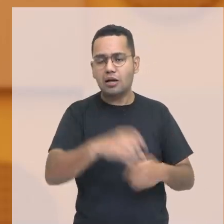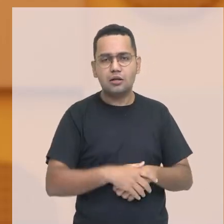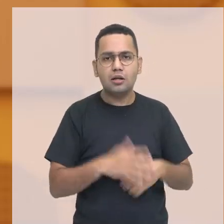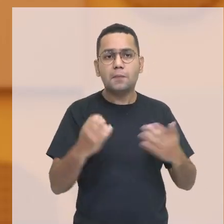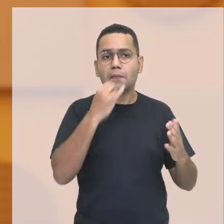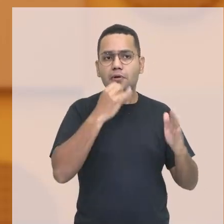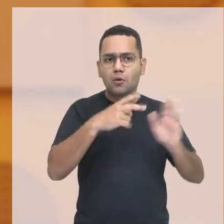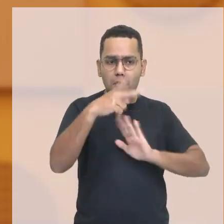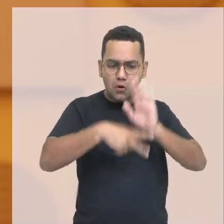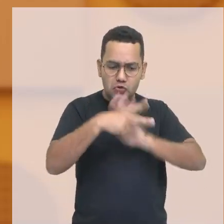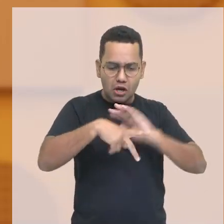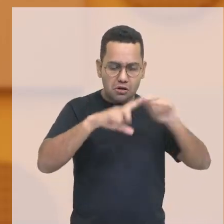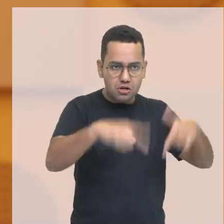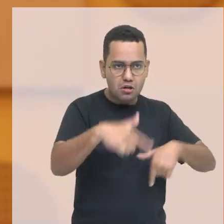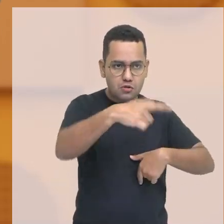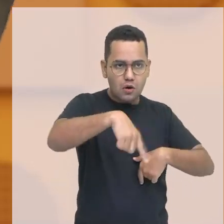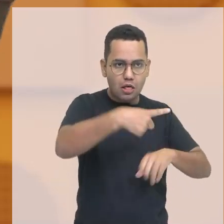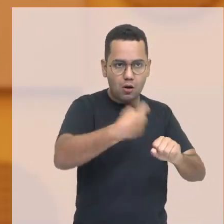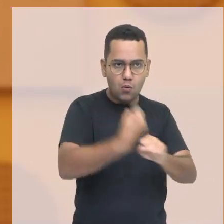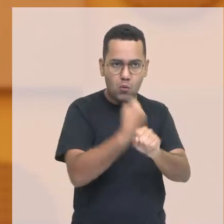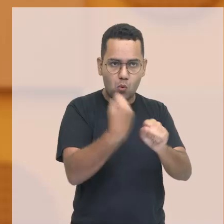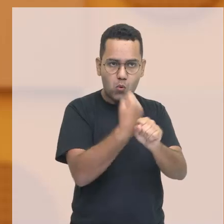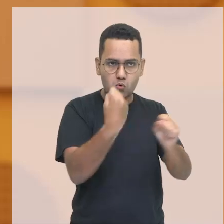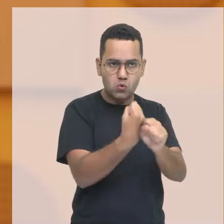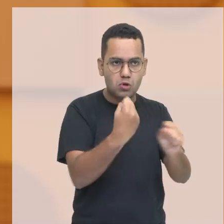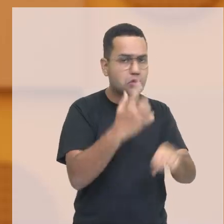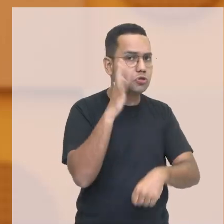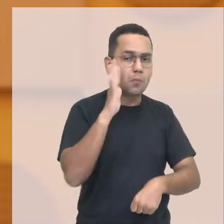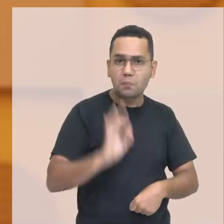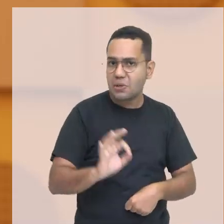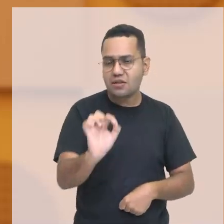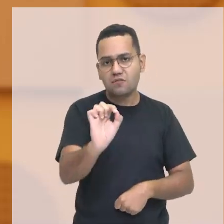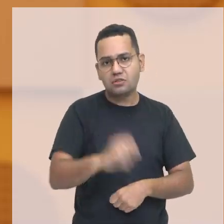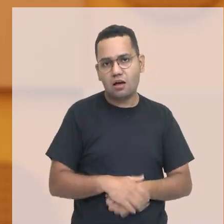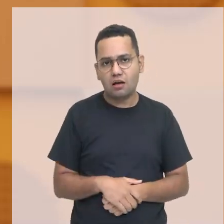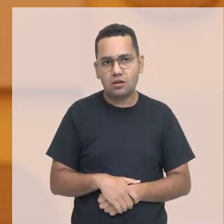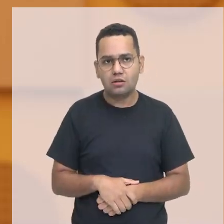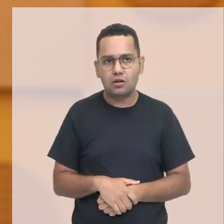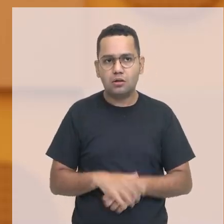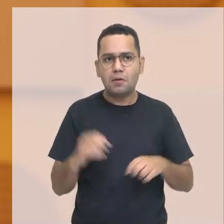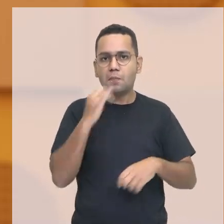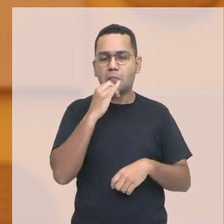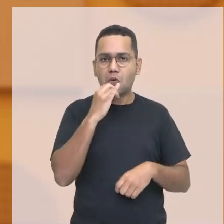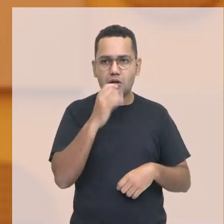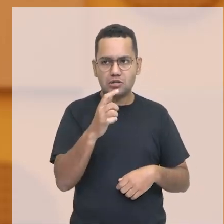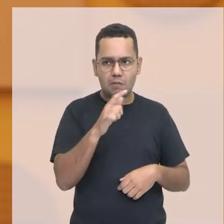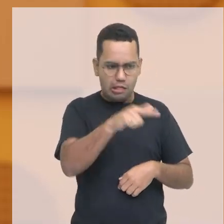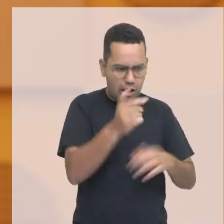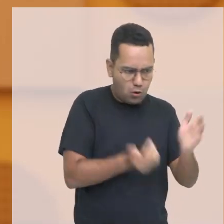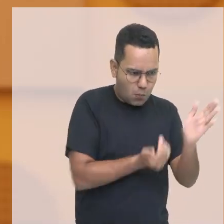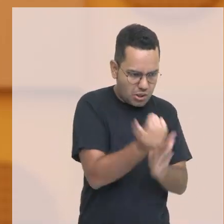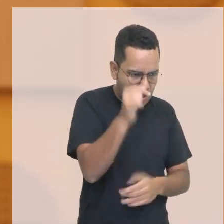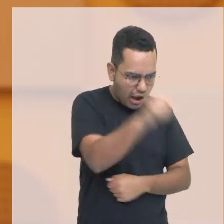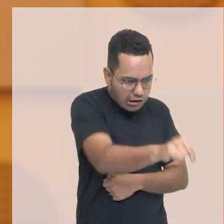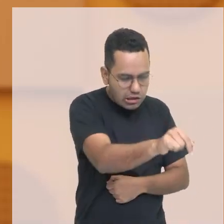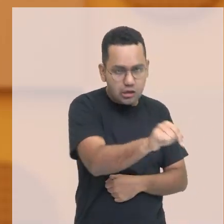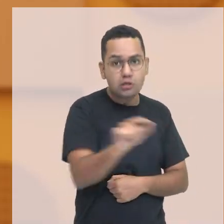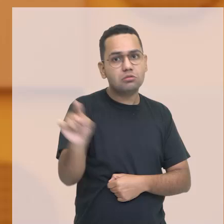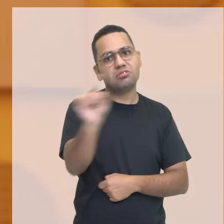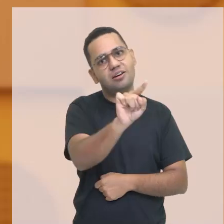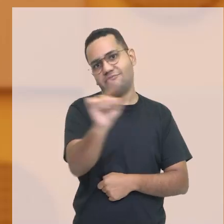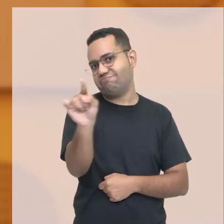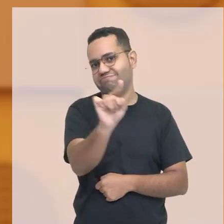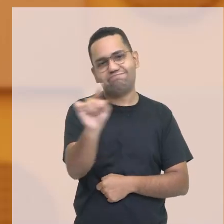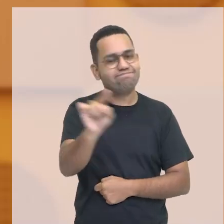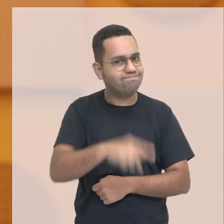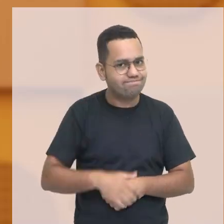em consideração. Era um projeto que vinha de fora para dentro. Era um projeto que não partia da região, como é o correto de se fazer. Um projeto